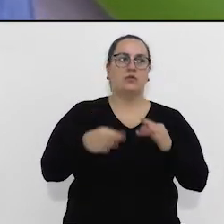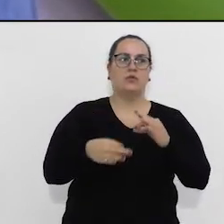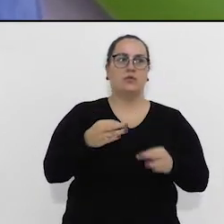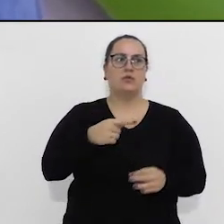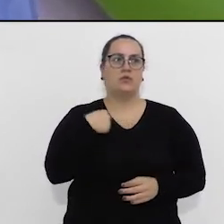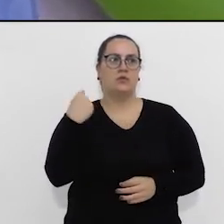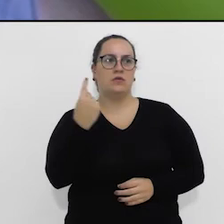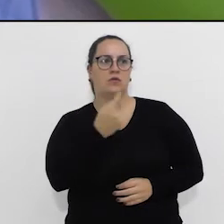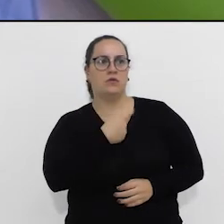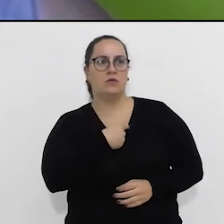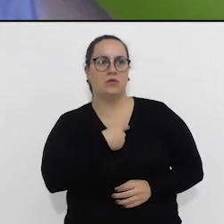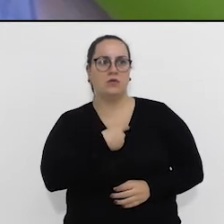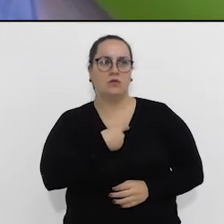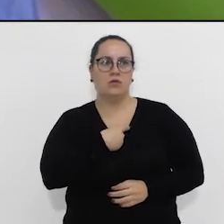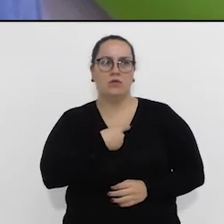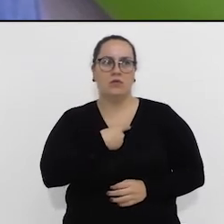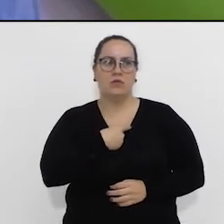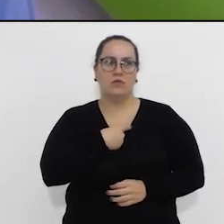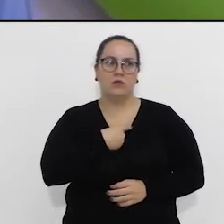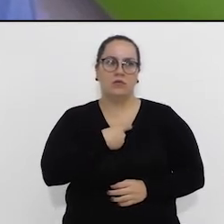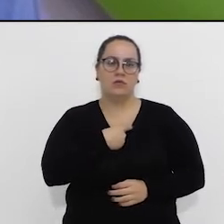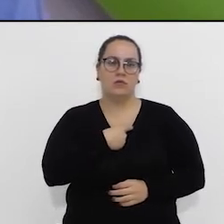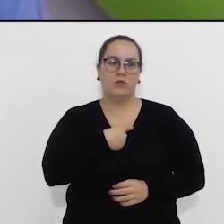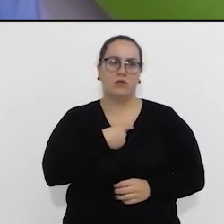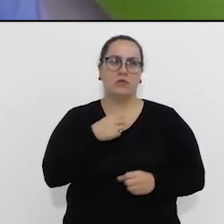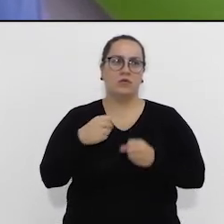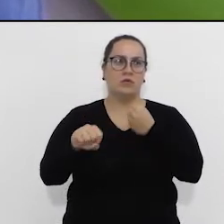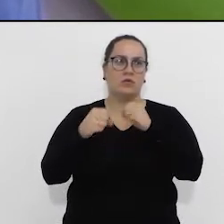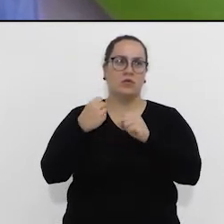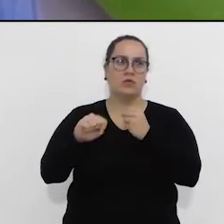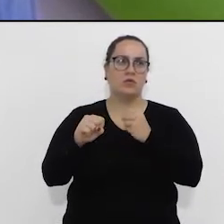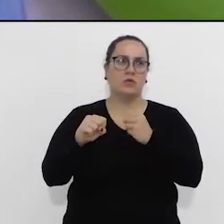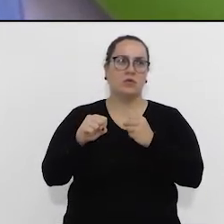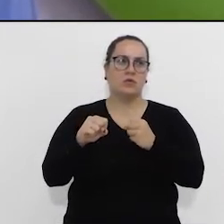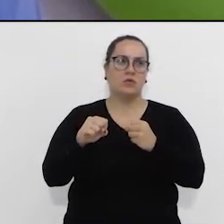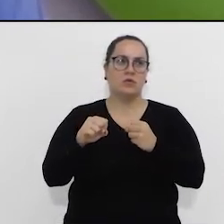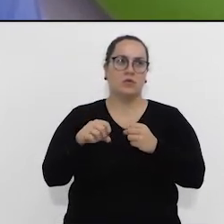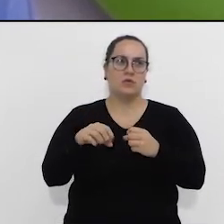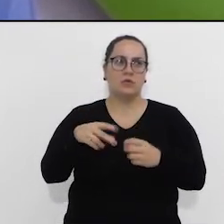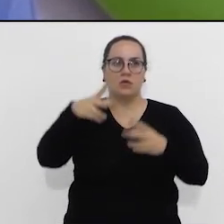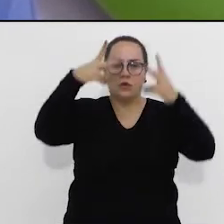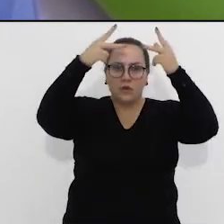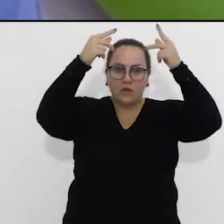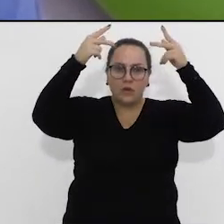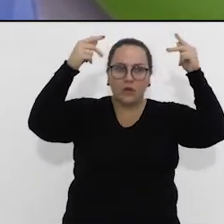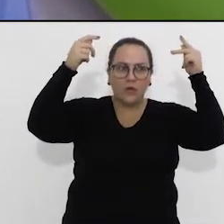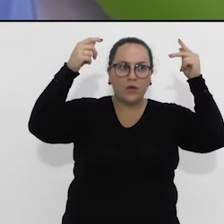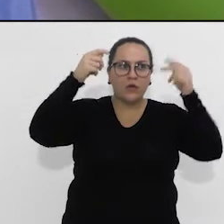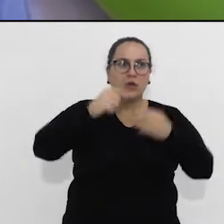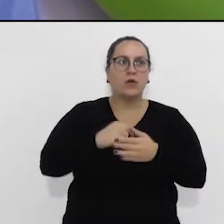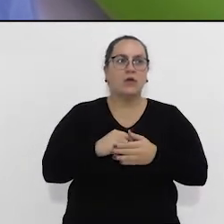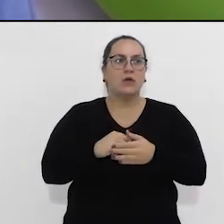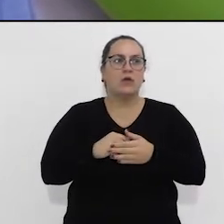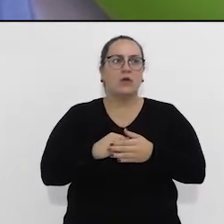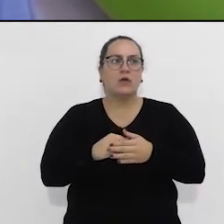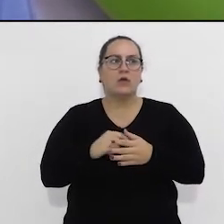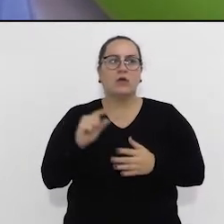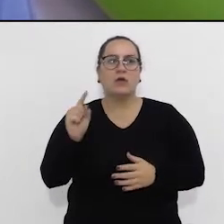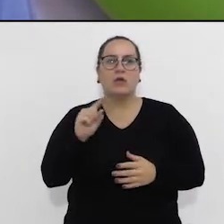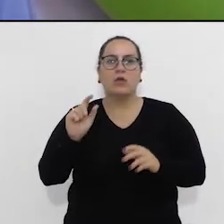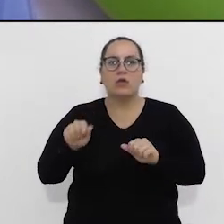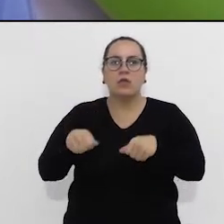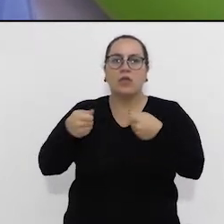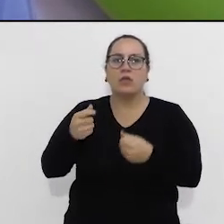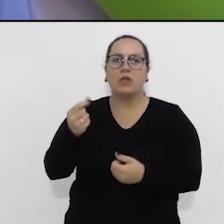nós administrativamente secretários Prefeito vice-prefeito não gasta dinheiro